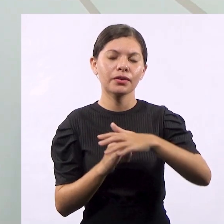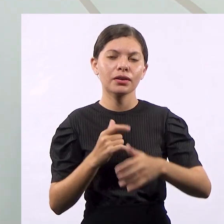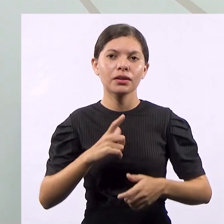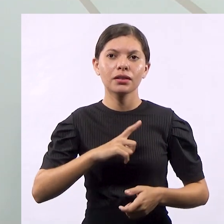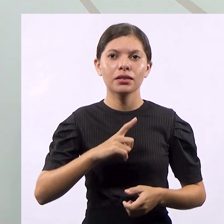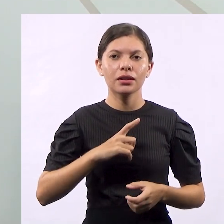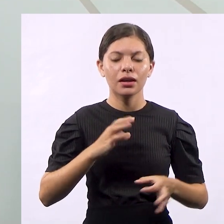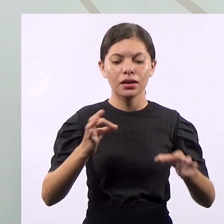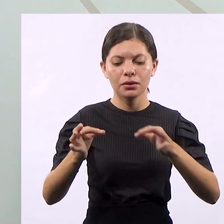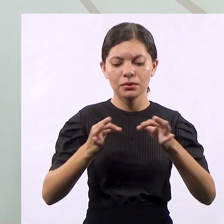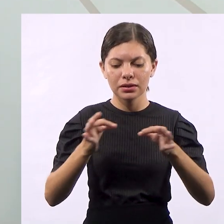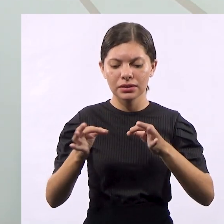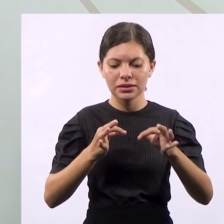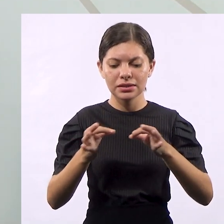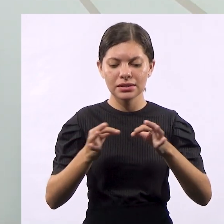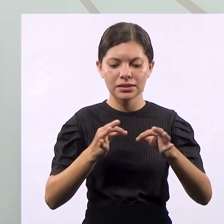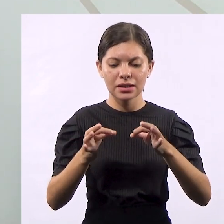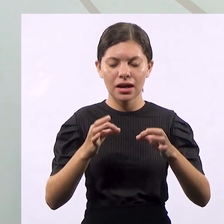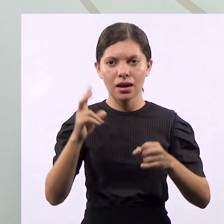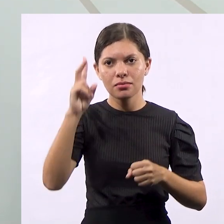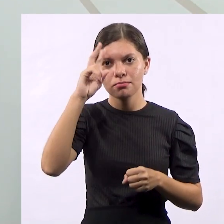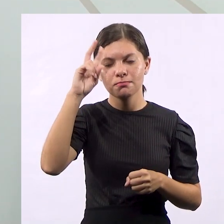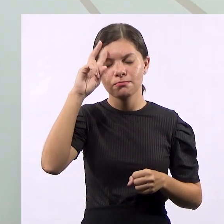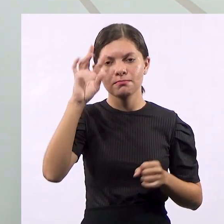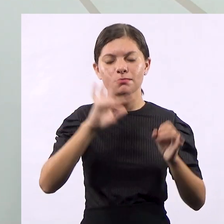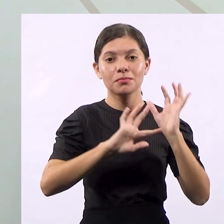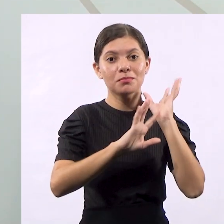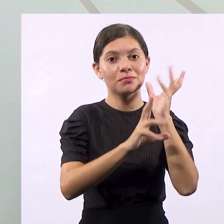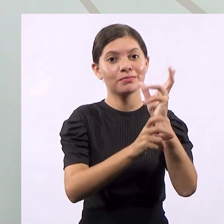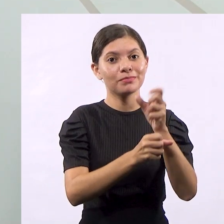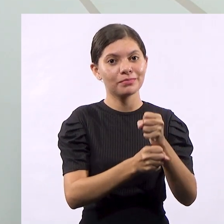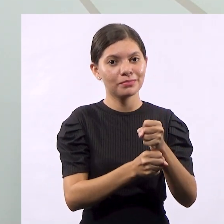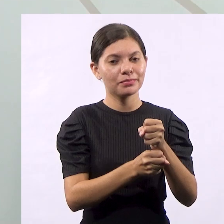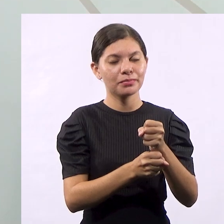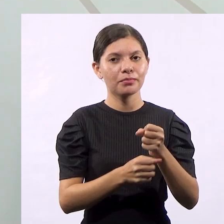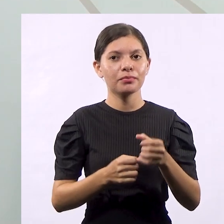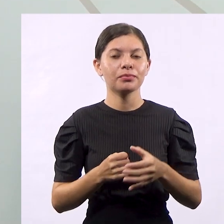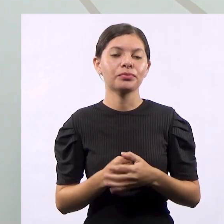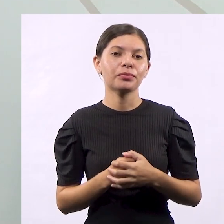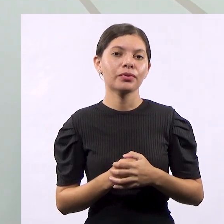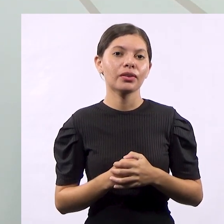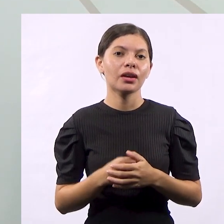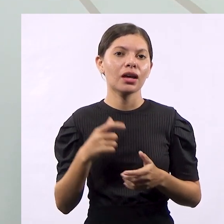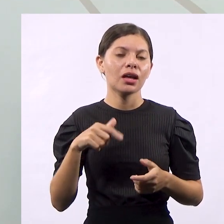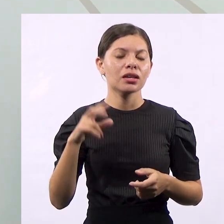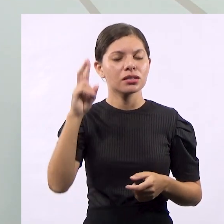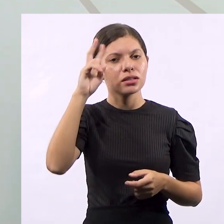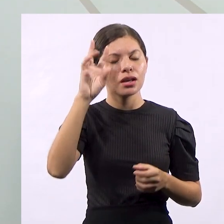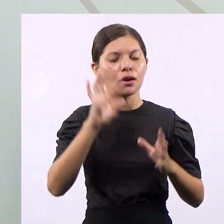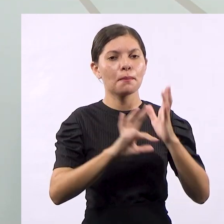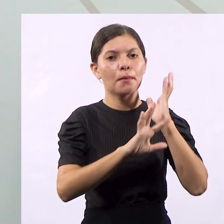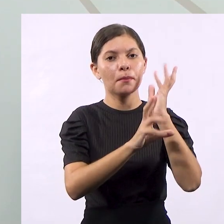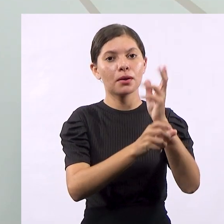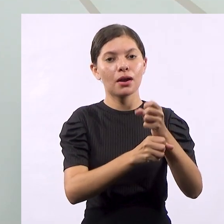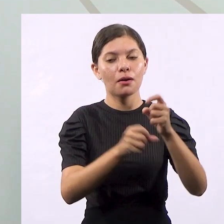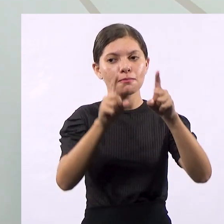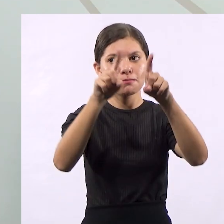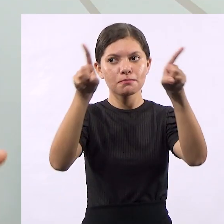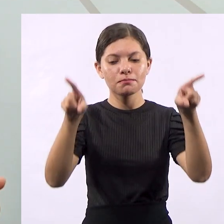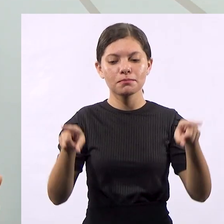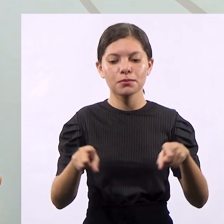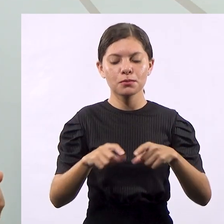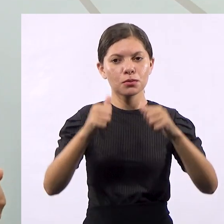que organizar, né, um memorial de tudo isso. Então, de repente, esse memorial, às vezes, ele vai